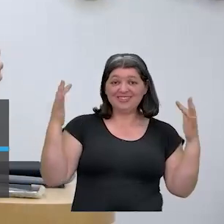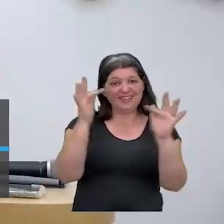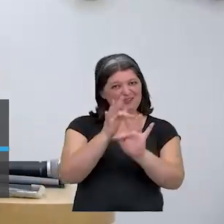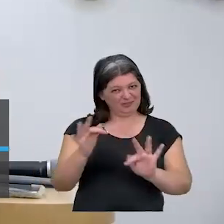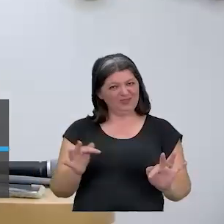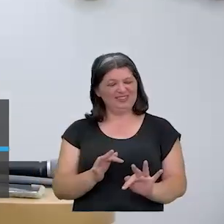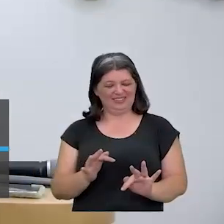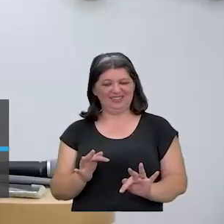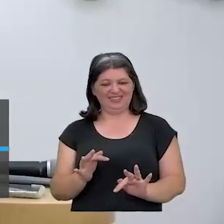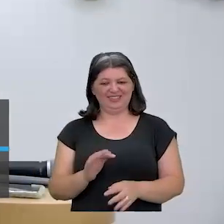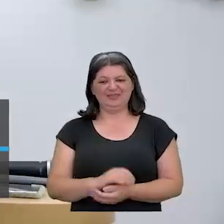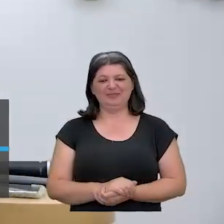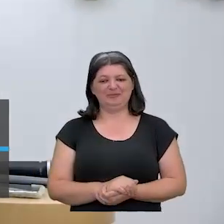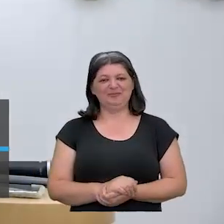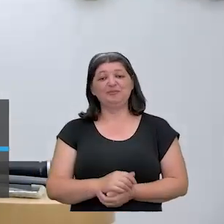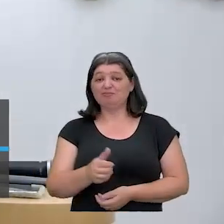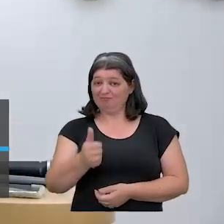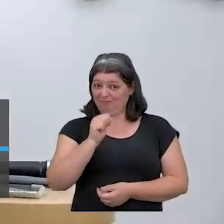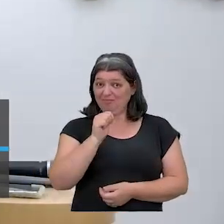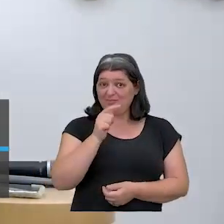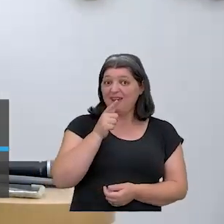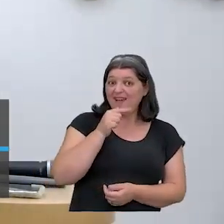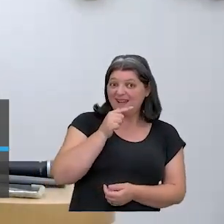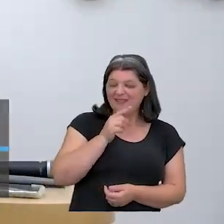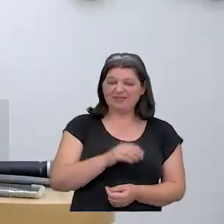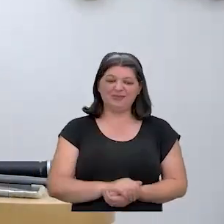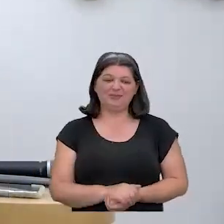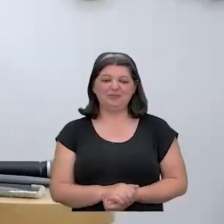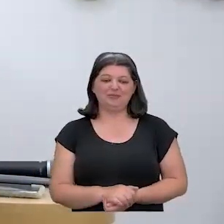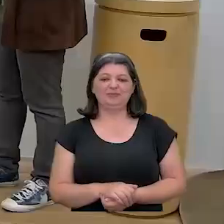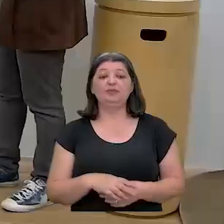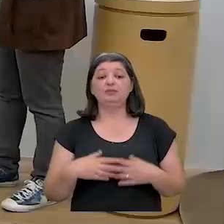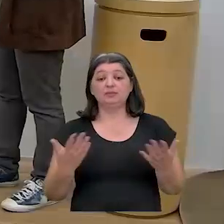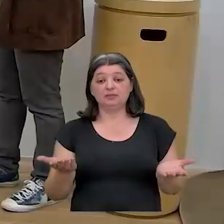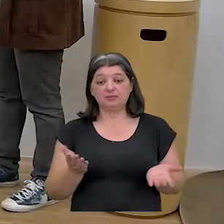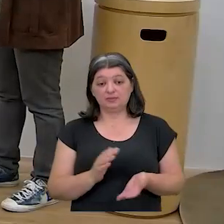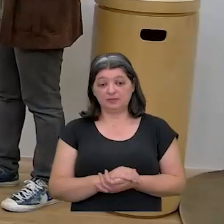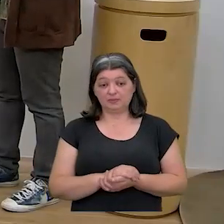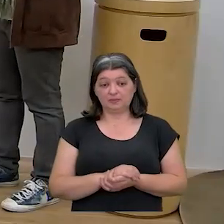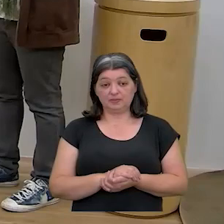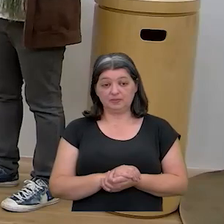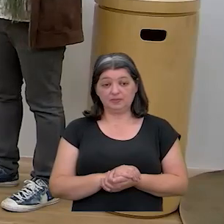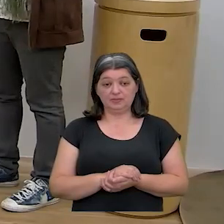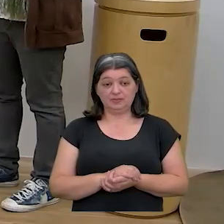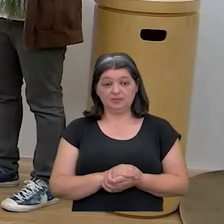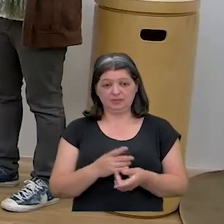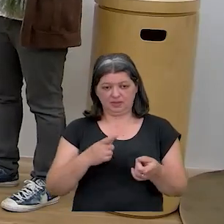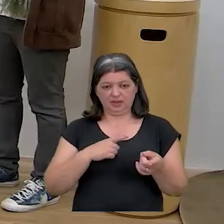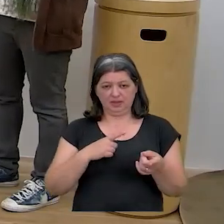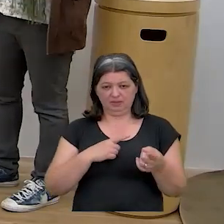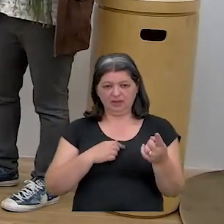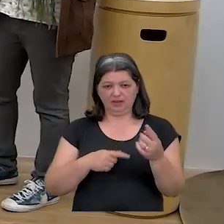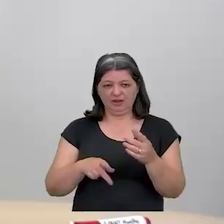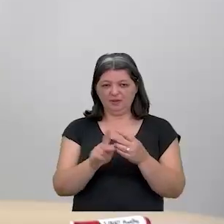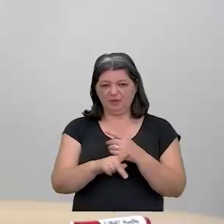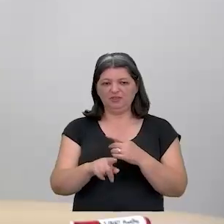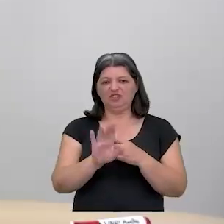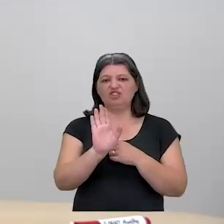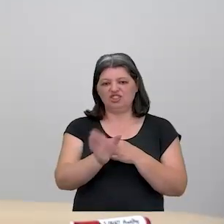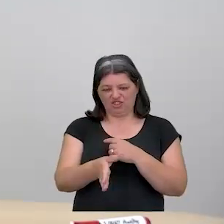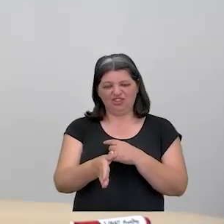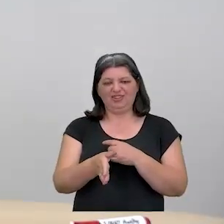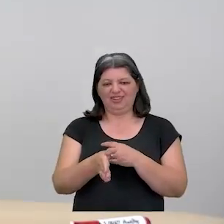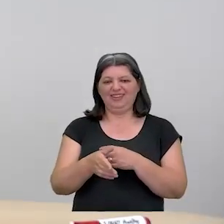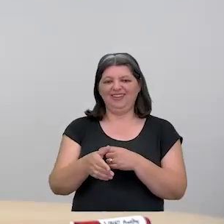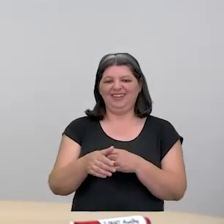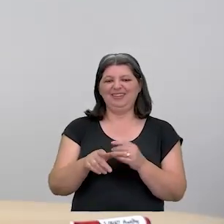e contente. Beba água. E aí? Eu tive empatia. Ah, a professora Maria Fernanda tomou água